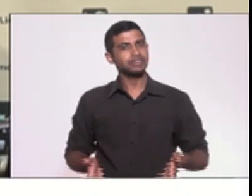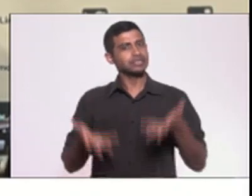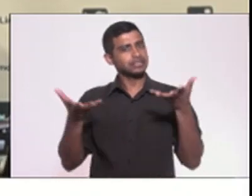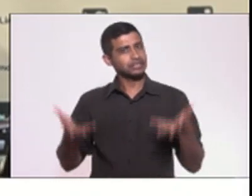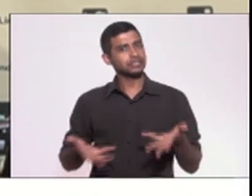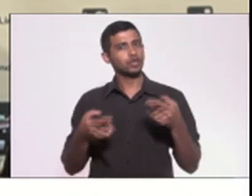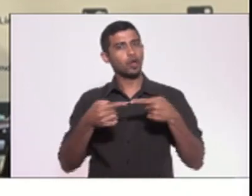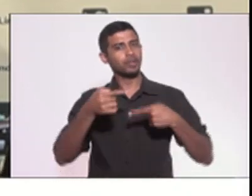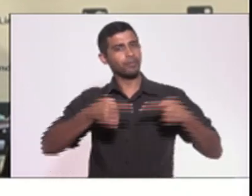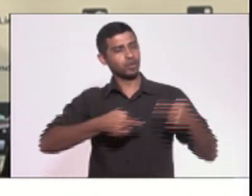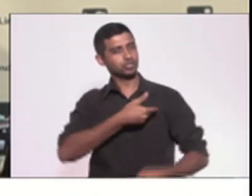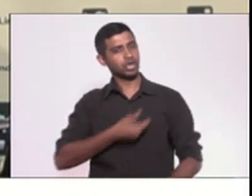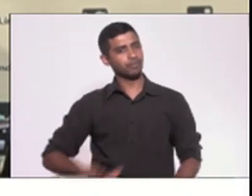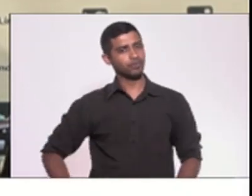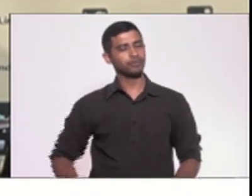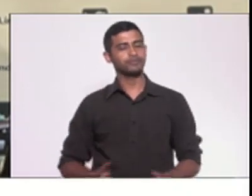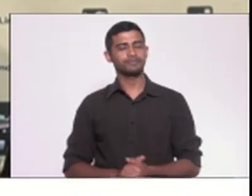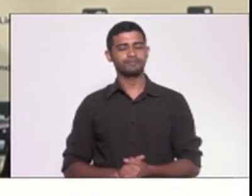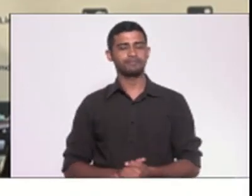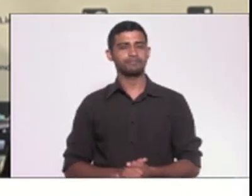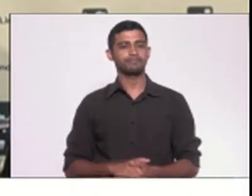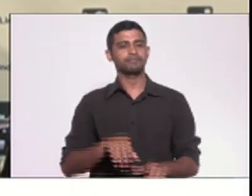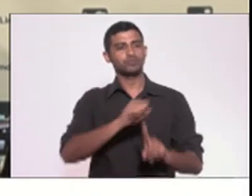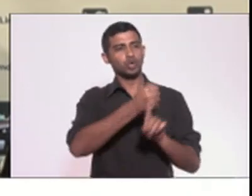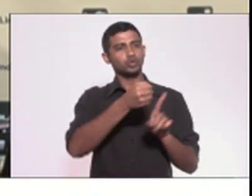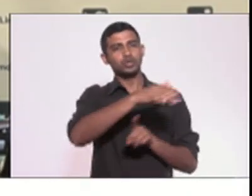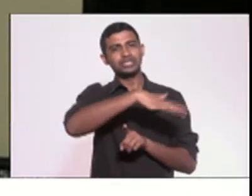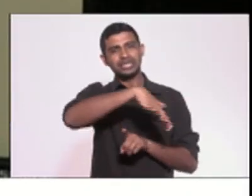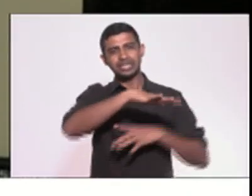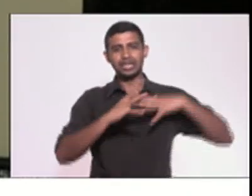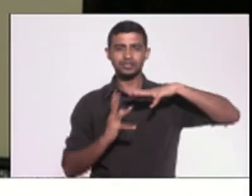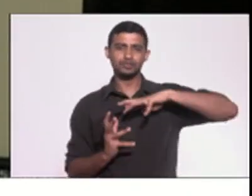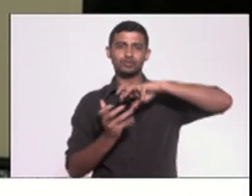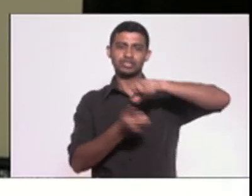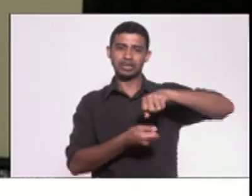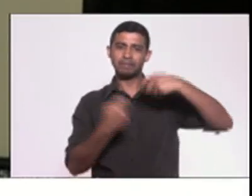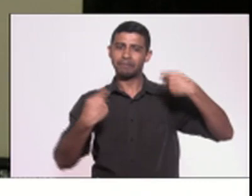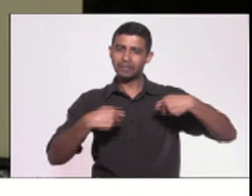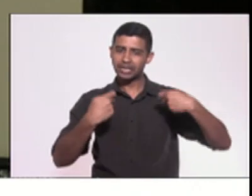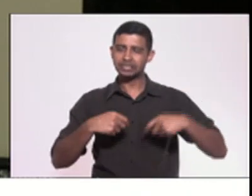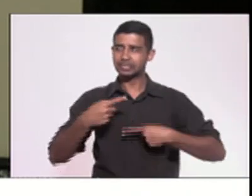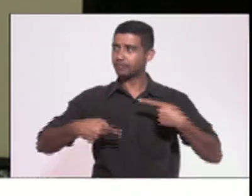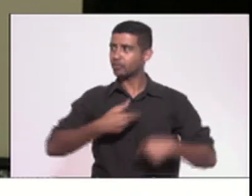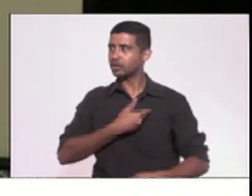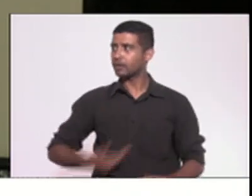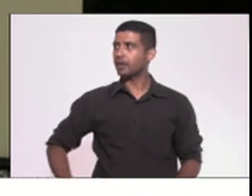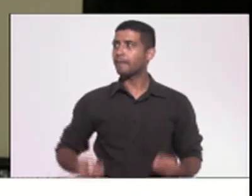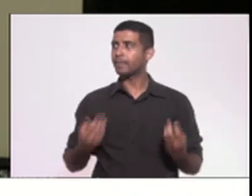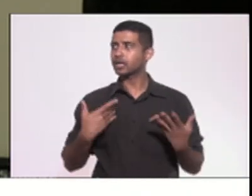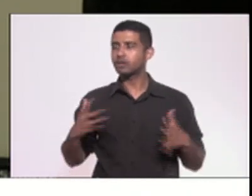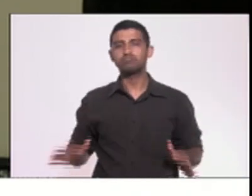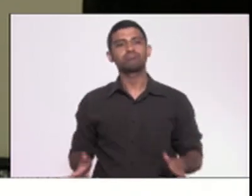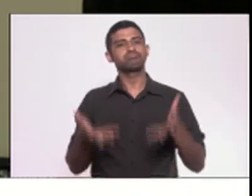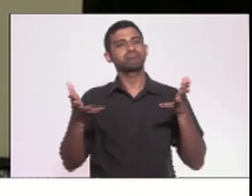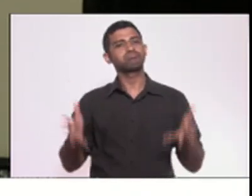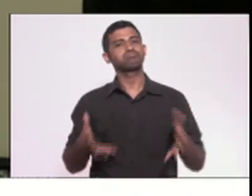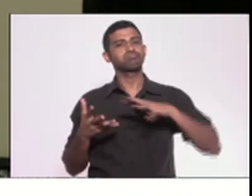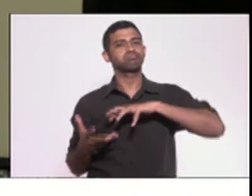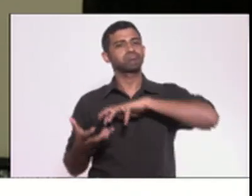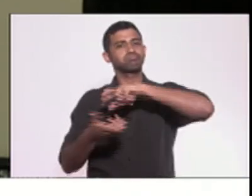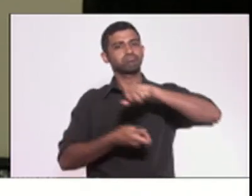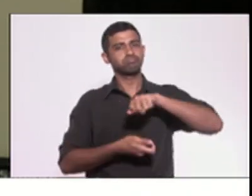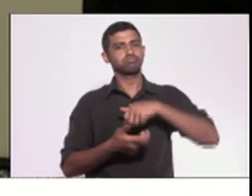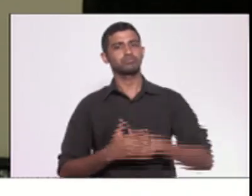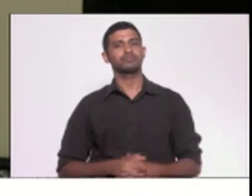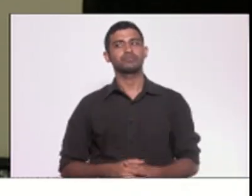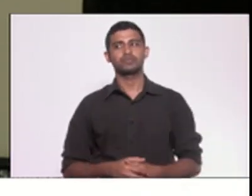políticas públicas. Uma sociedade mais sustentável depende de políticas públicas que venham promover a sustentabilidade. E para